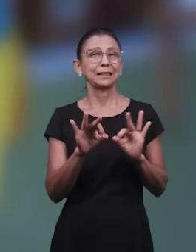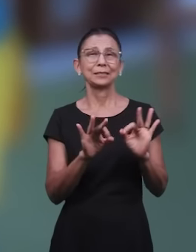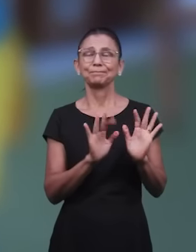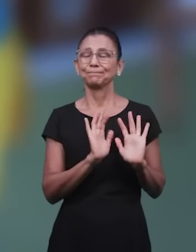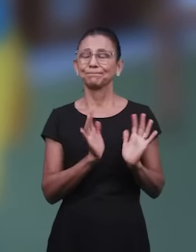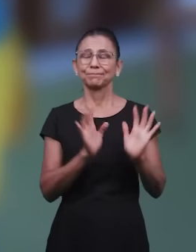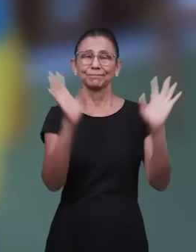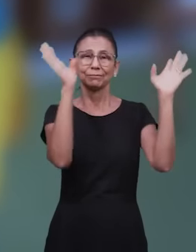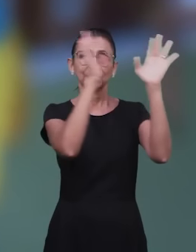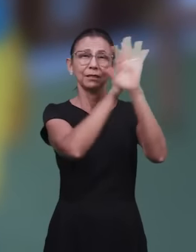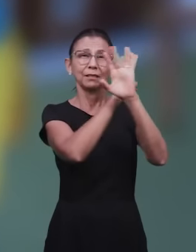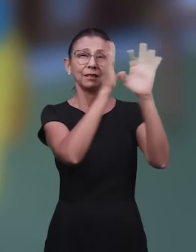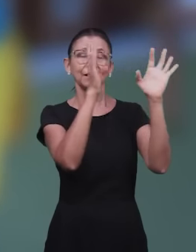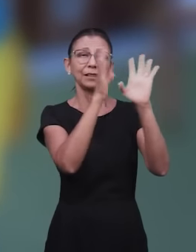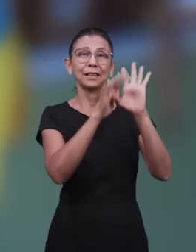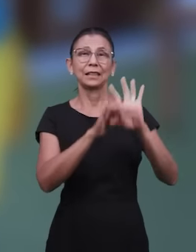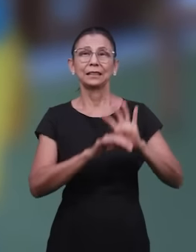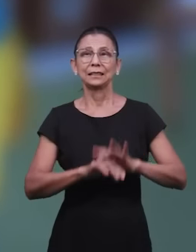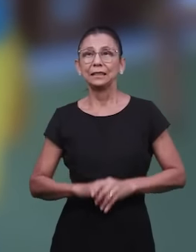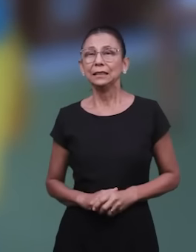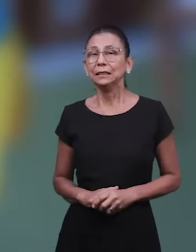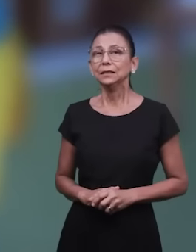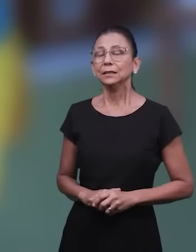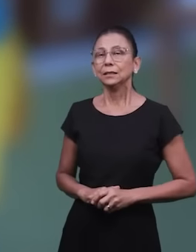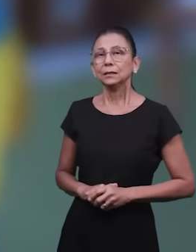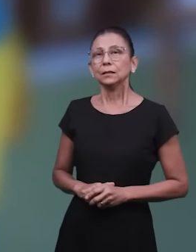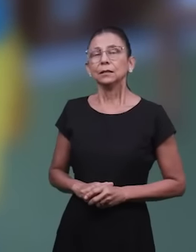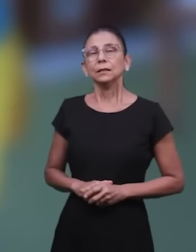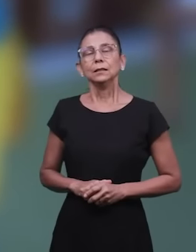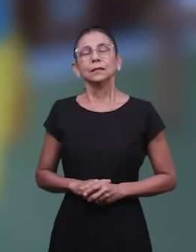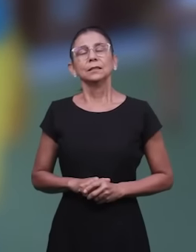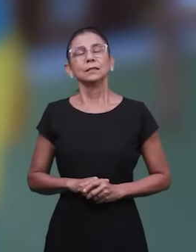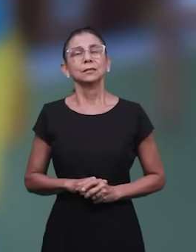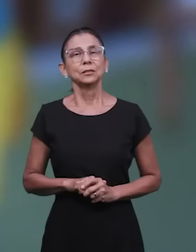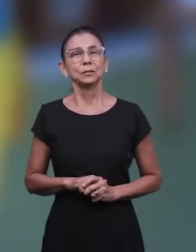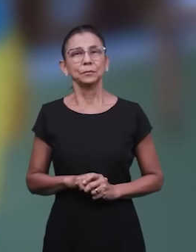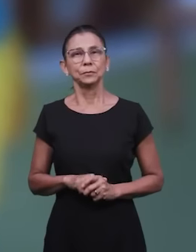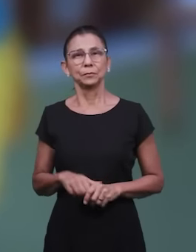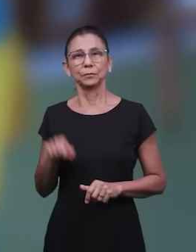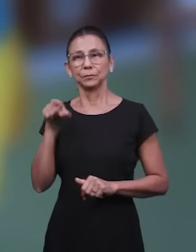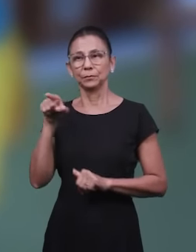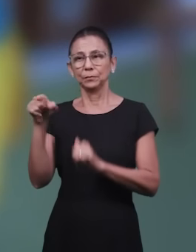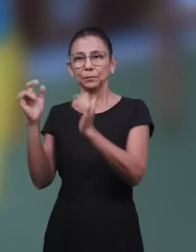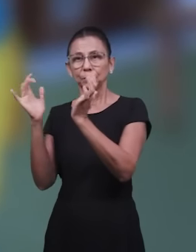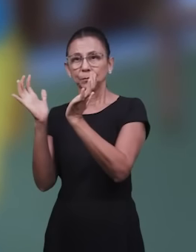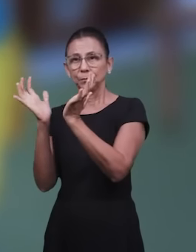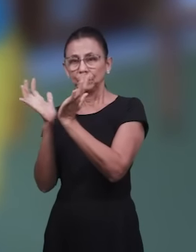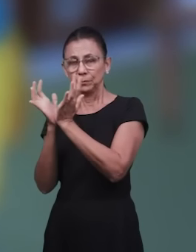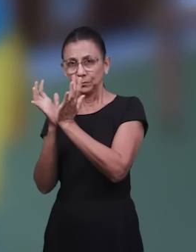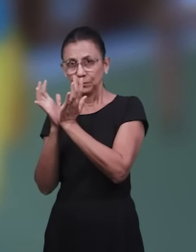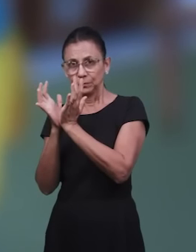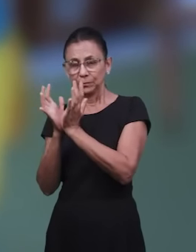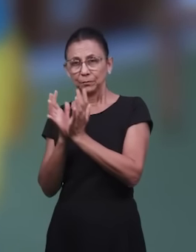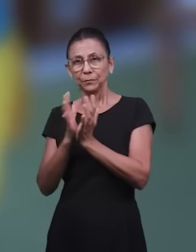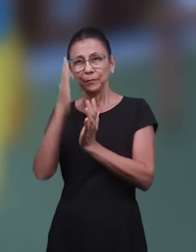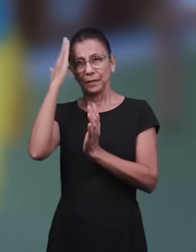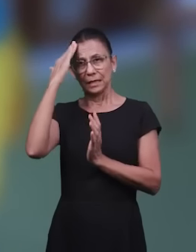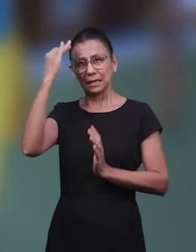estavam preparadas. E prudente, de acordo com a Bíblia, é todo aquele